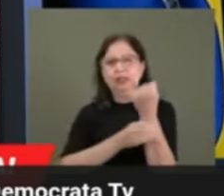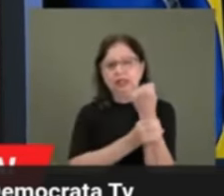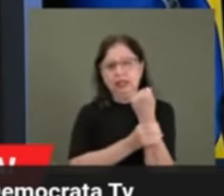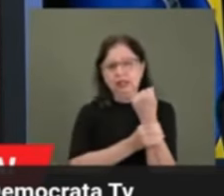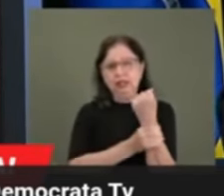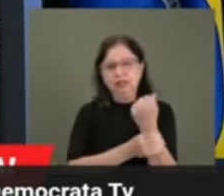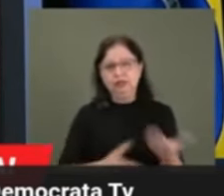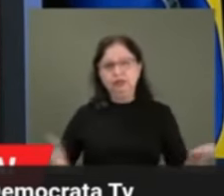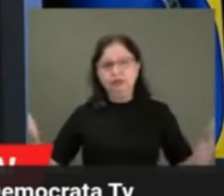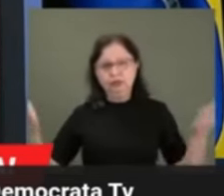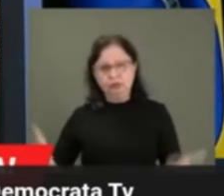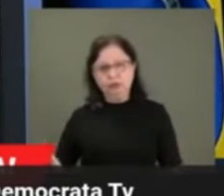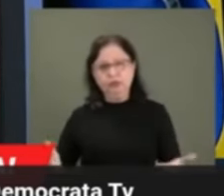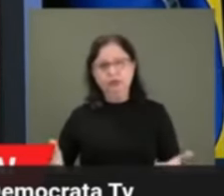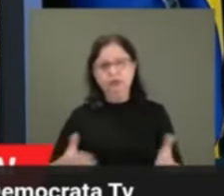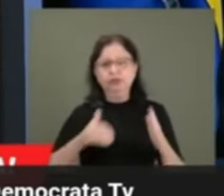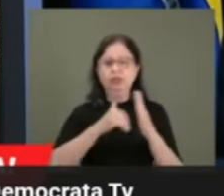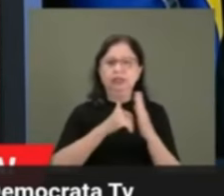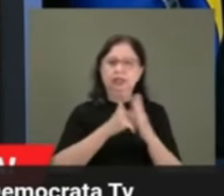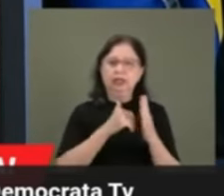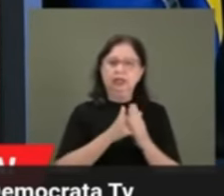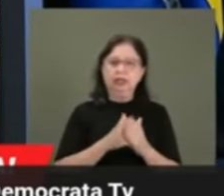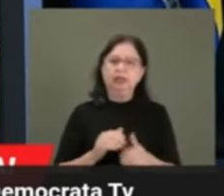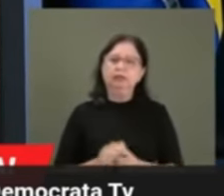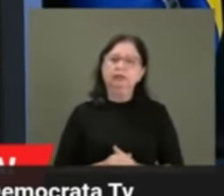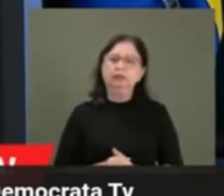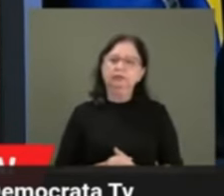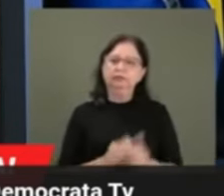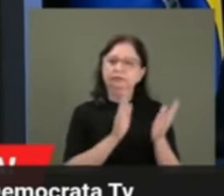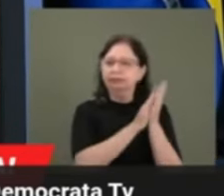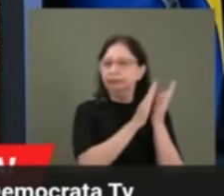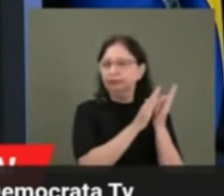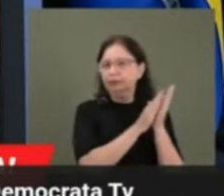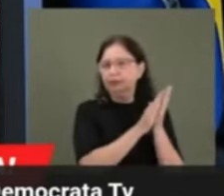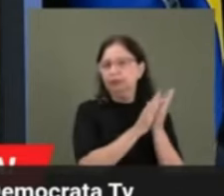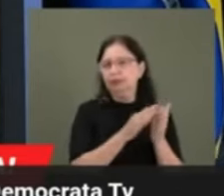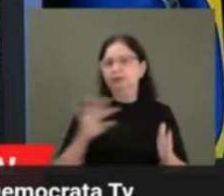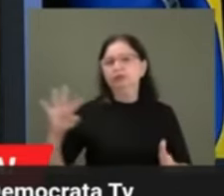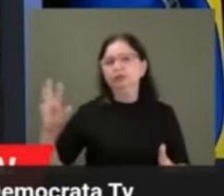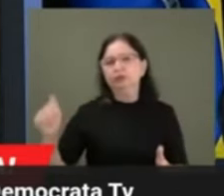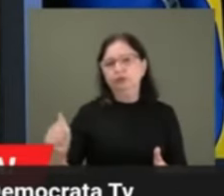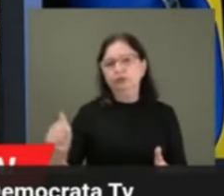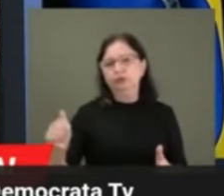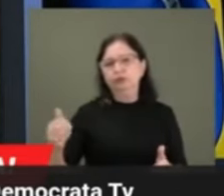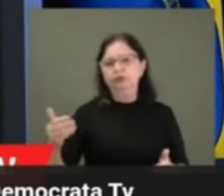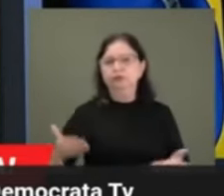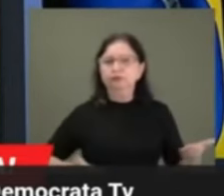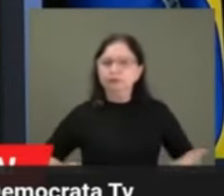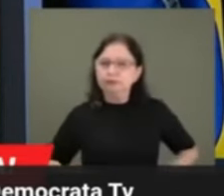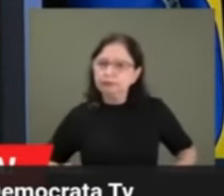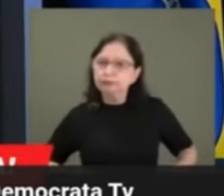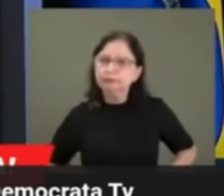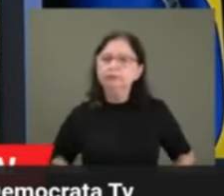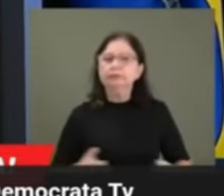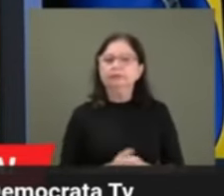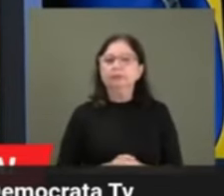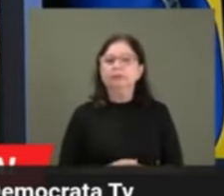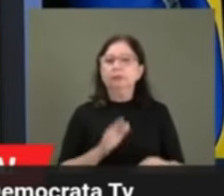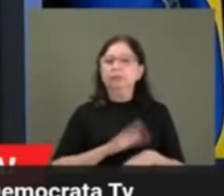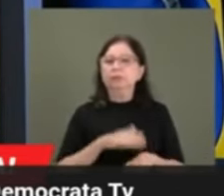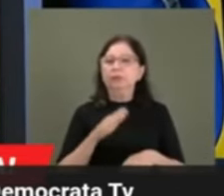acontecer né E aqui aplaudi portanto a todos os trabalhadores que estão garantindo que esse momento da Democracia possa